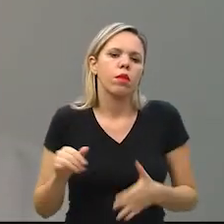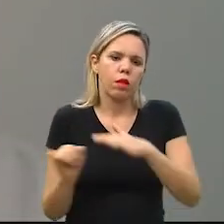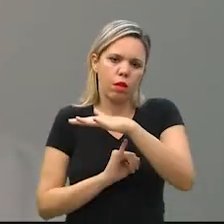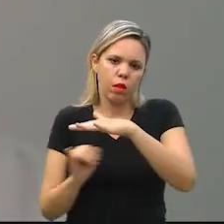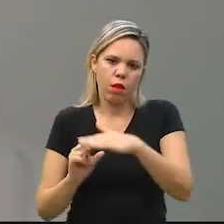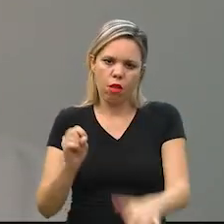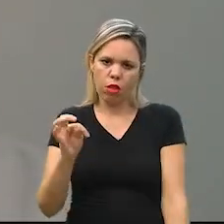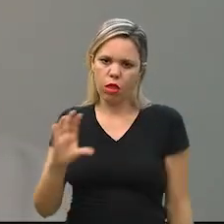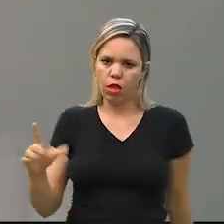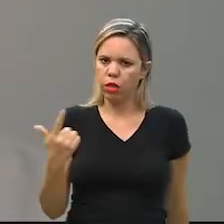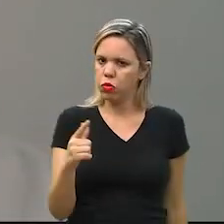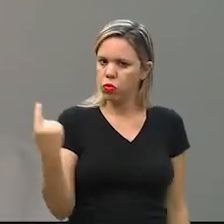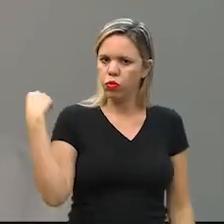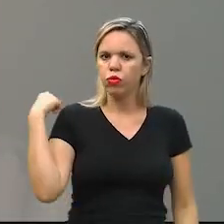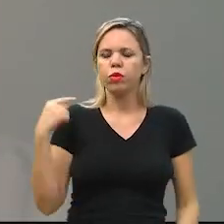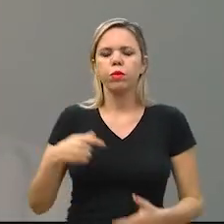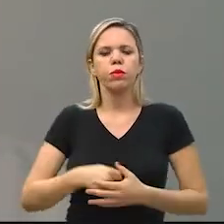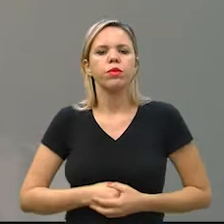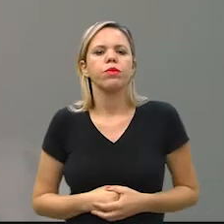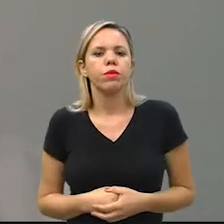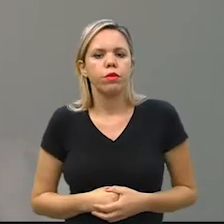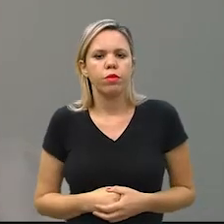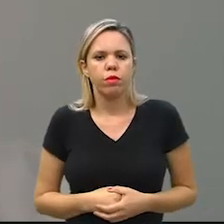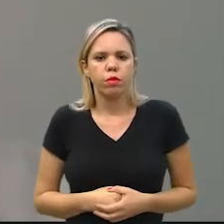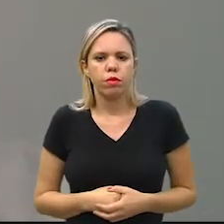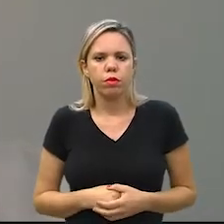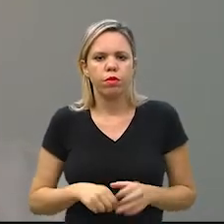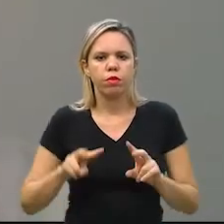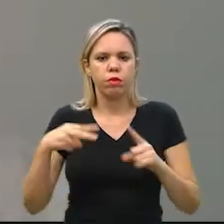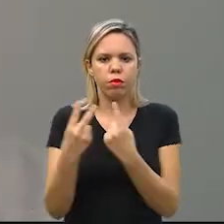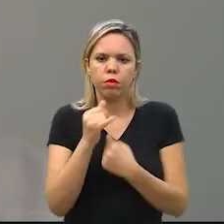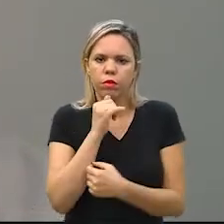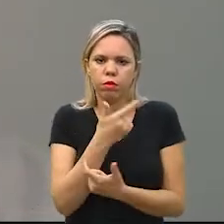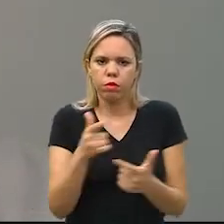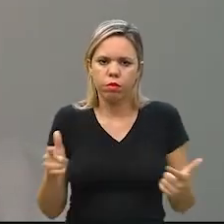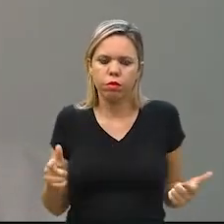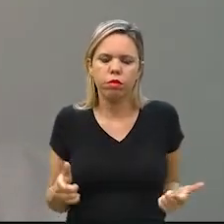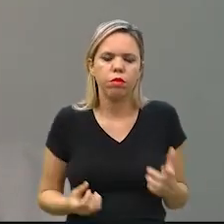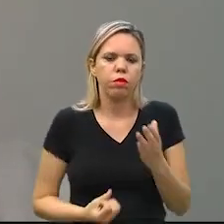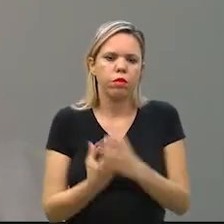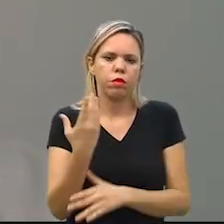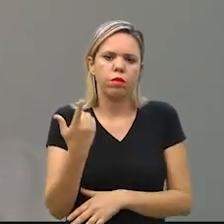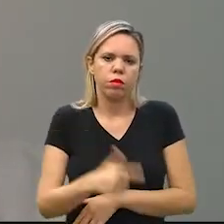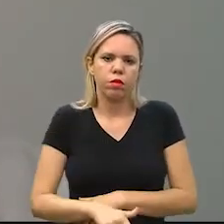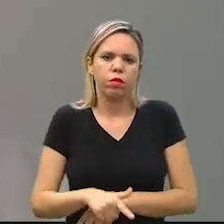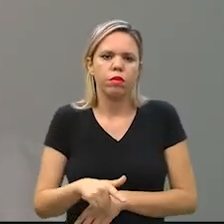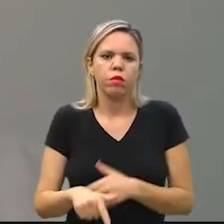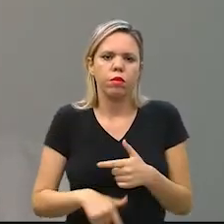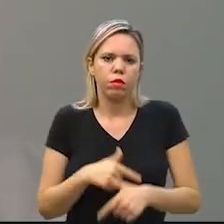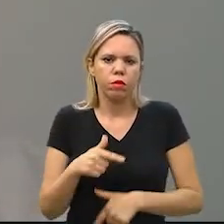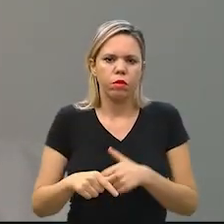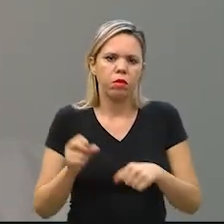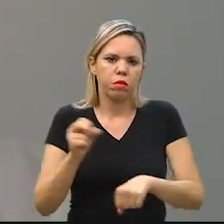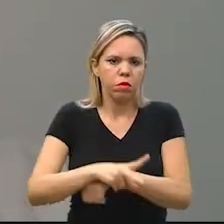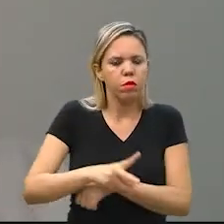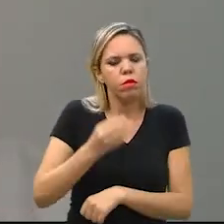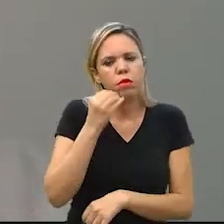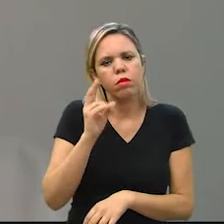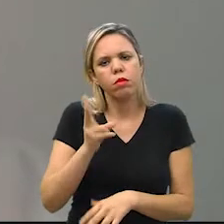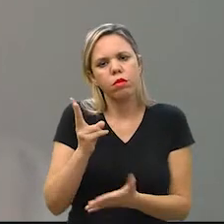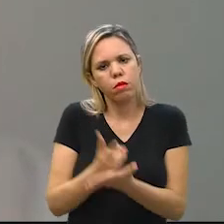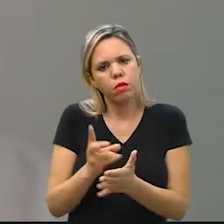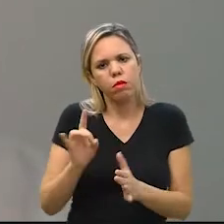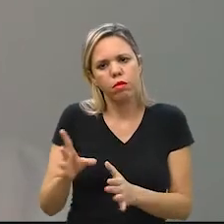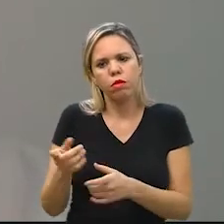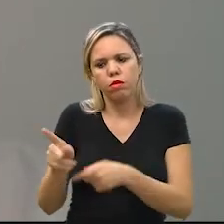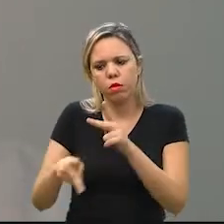CETEC, que não tinha essa perspectiva de criar mais empregos, era sempre a